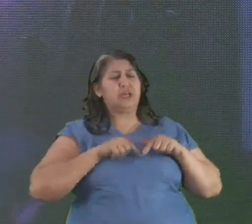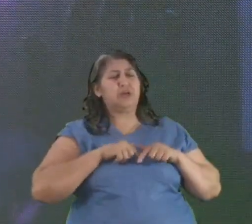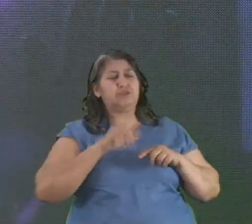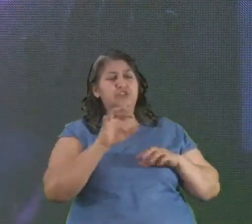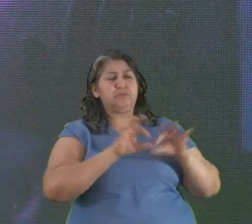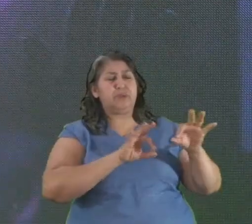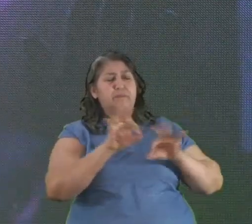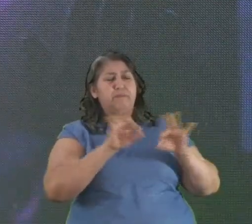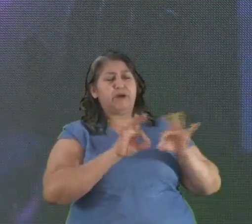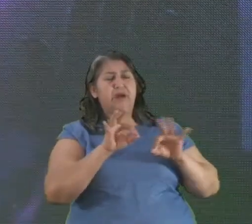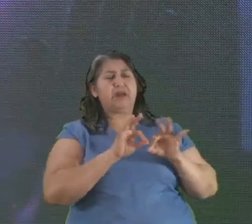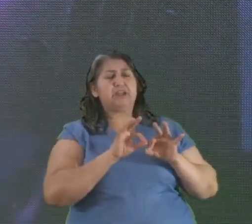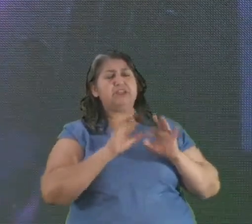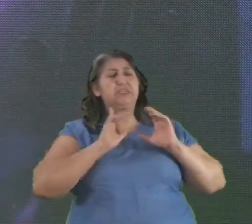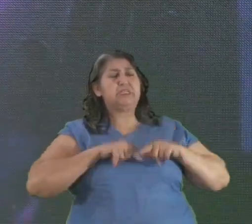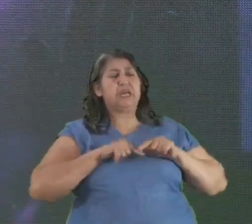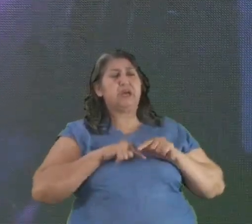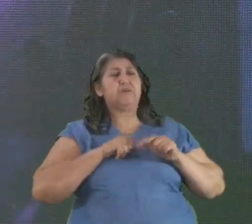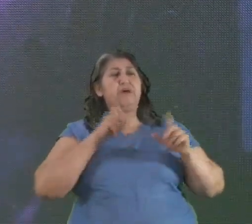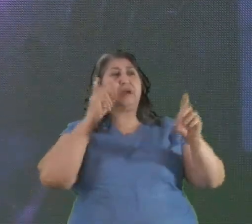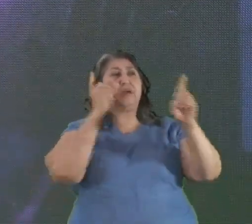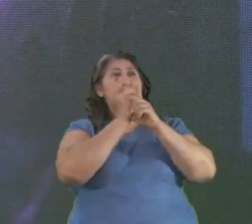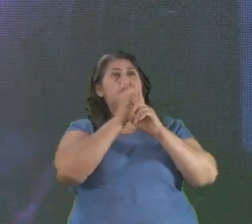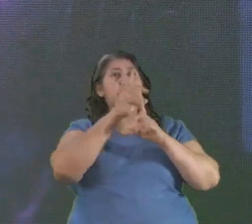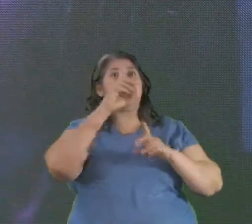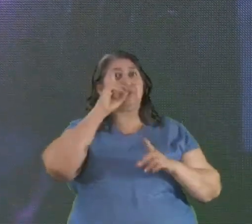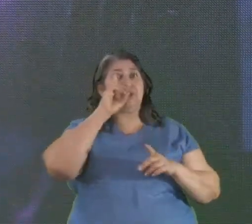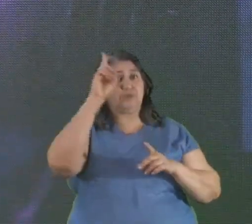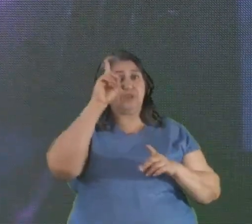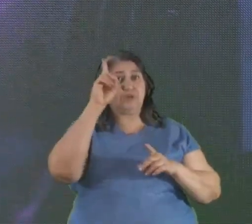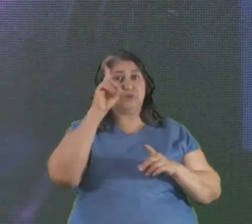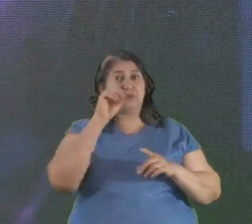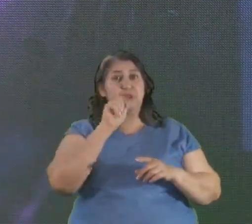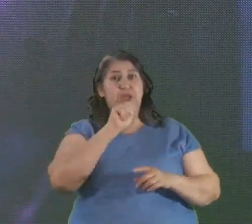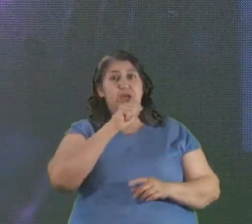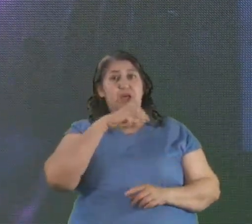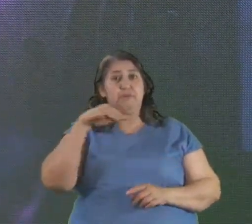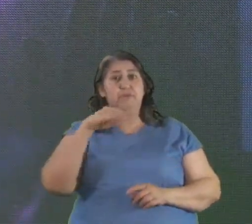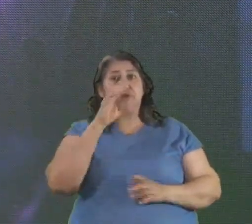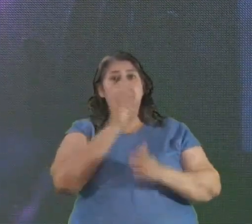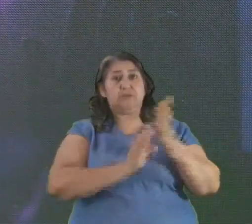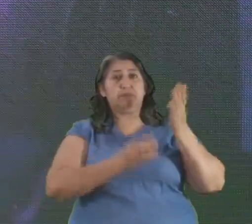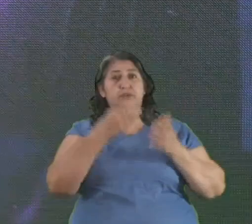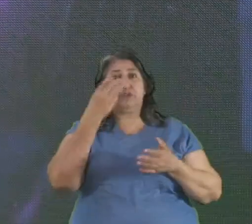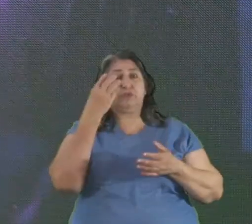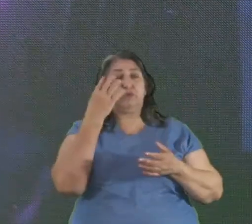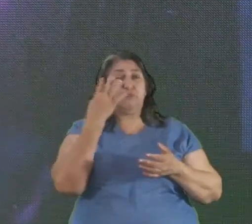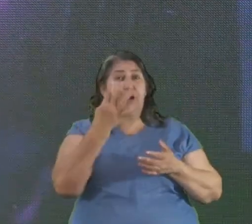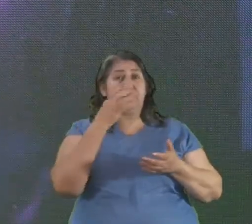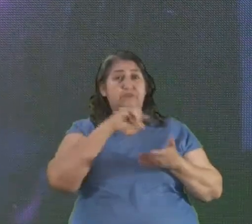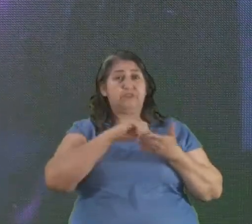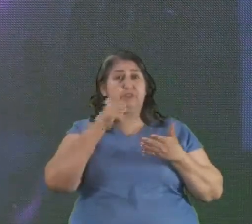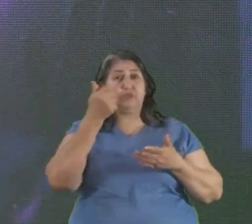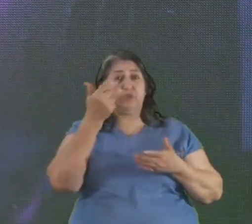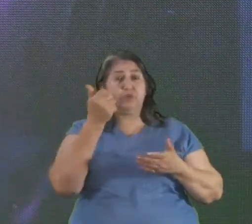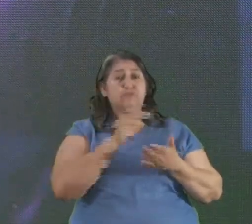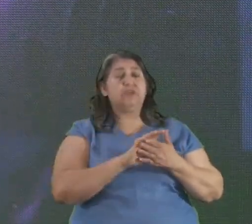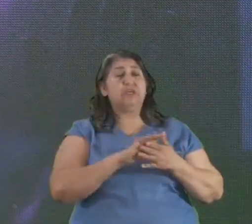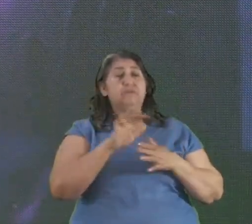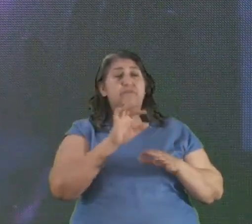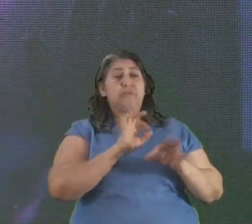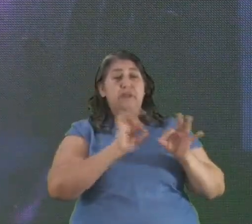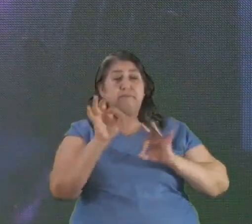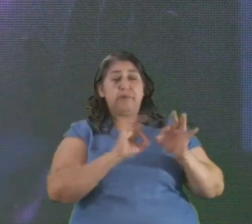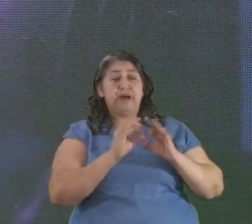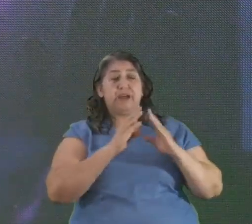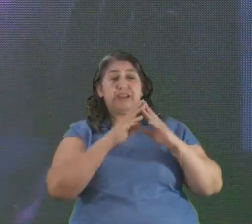ó Israel, para encontrares com teu Deus. Amós 4:12, prepara-te, ó igreja, para